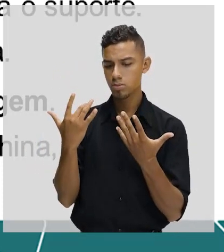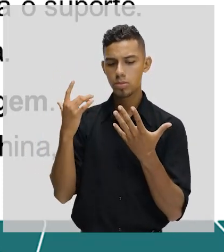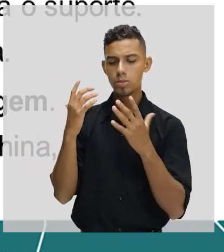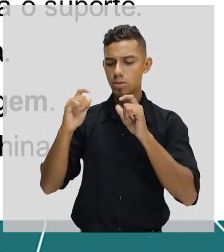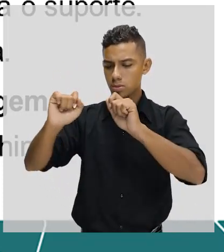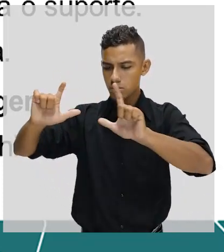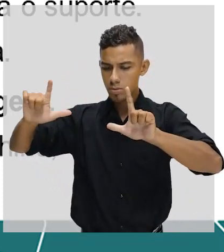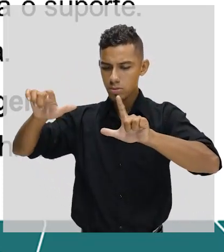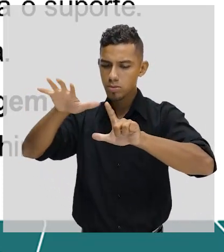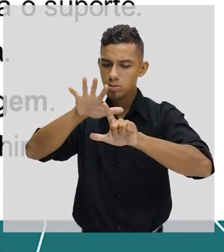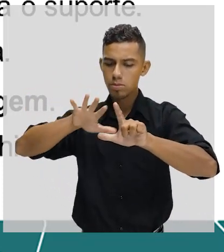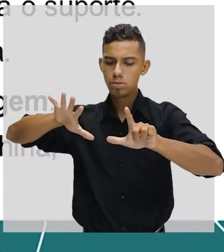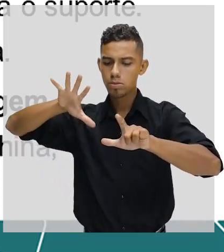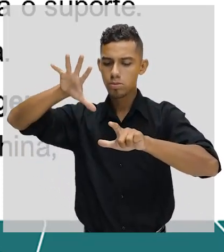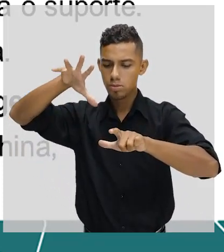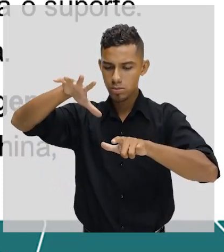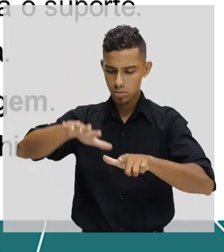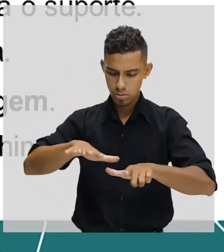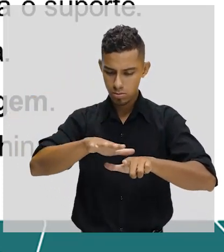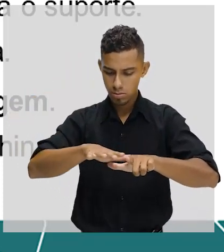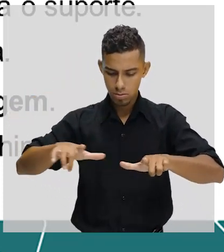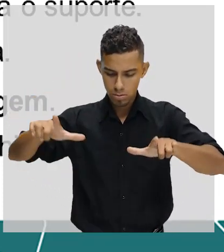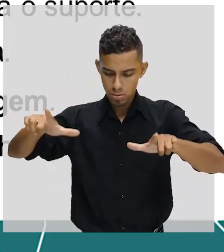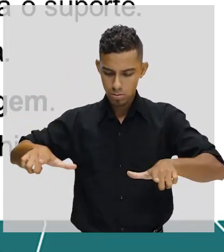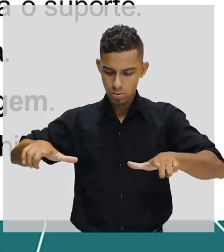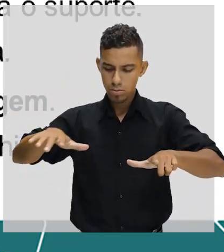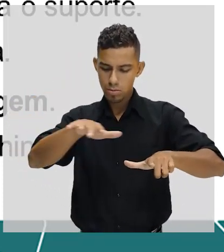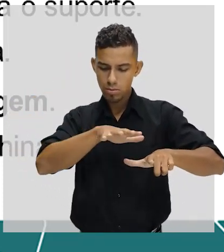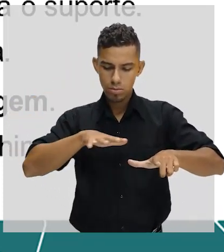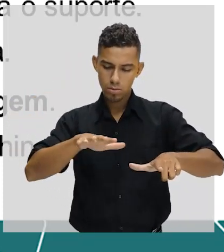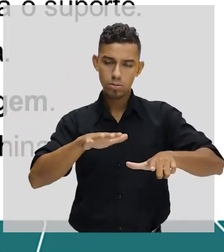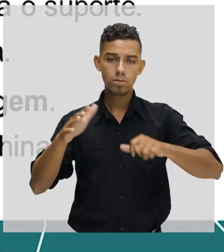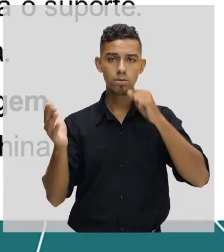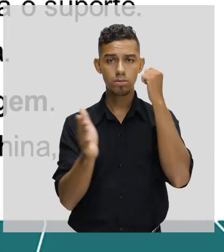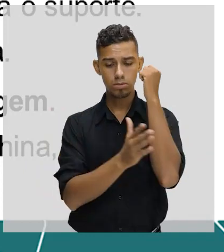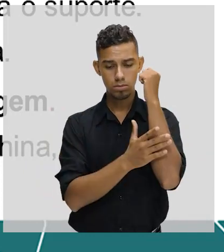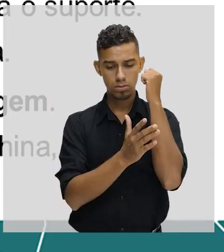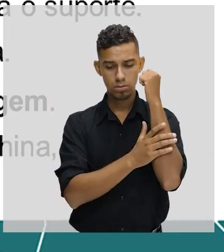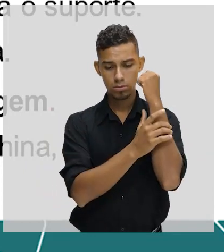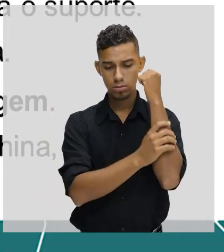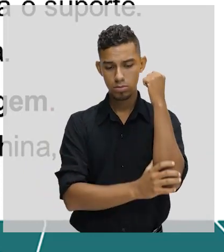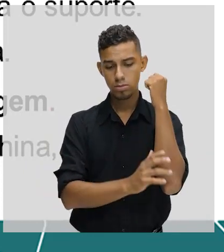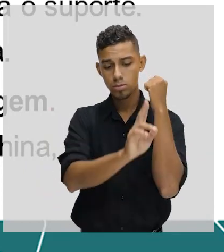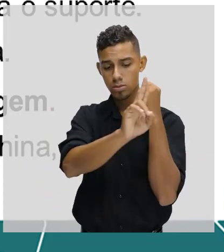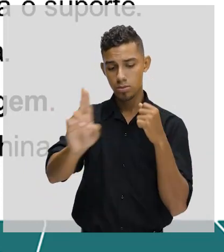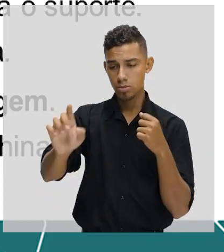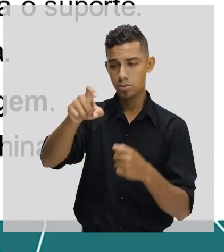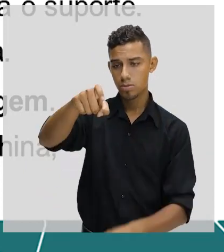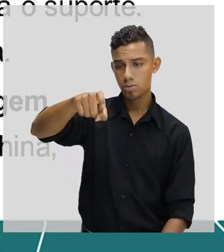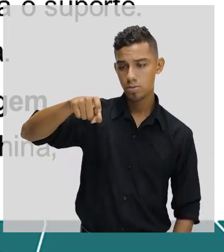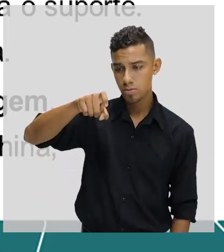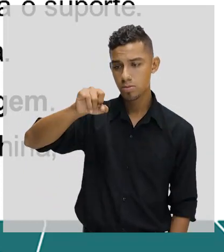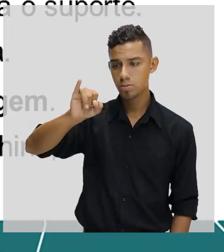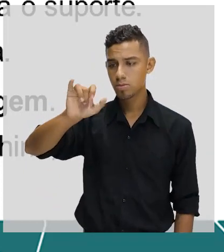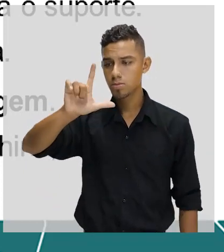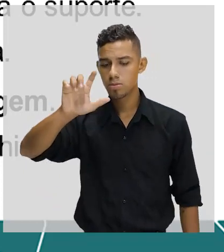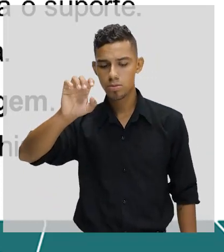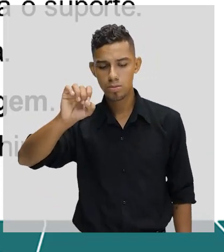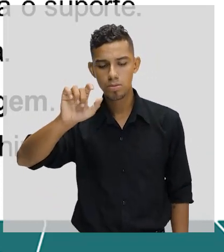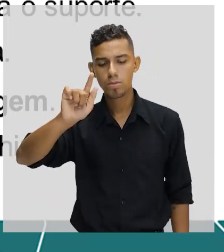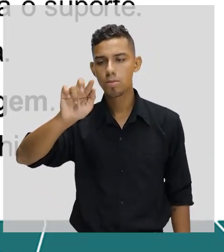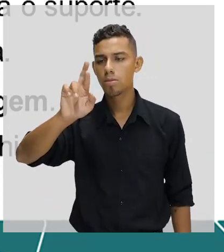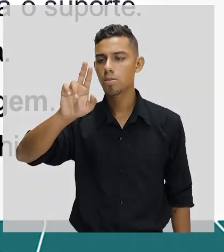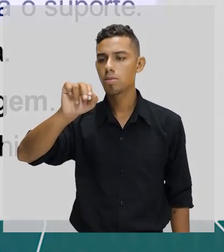partir de uma matriz. Eu tenho uma base, geralmente de madeira, por isso é chamado de xilogravura, mas tem outros tipos de gravuras. E